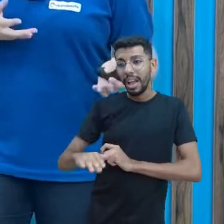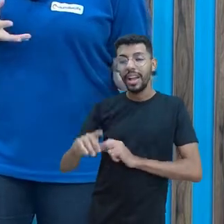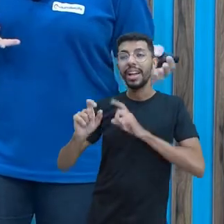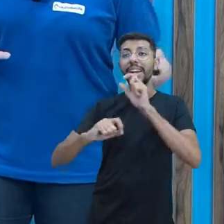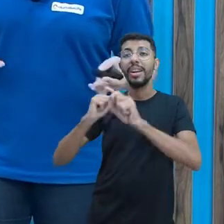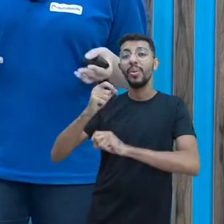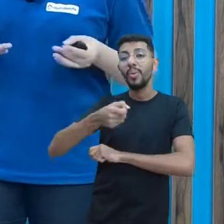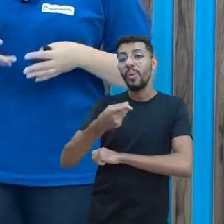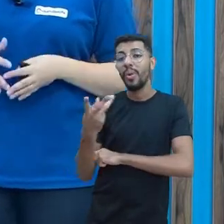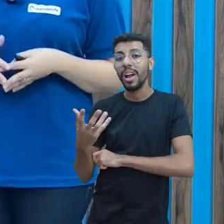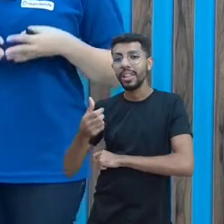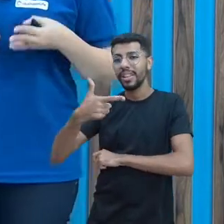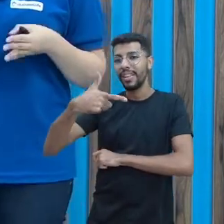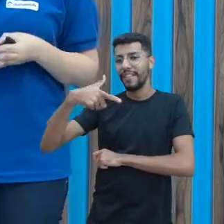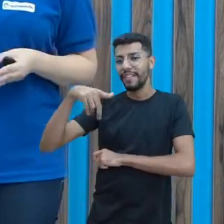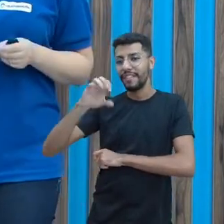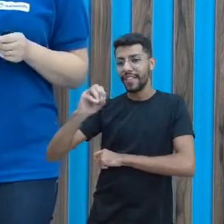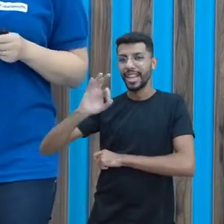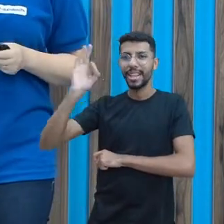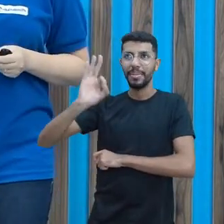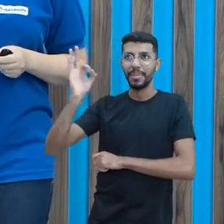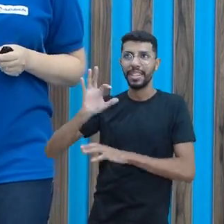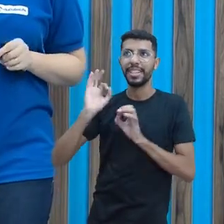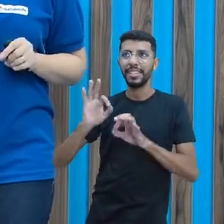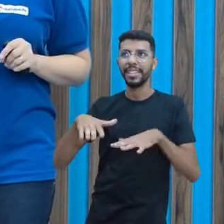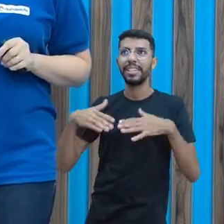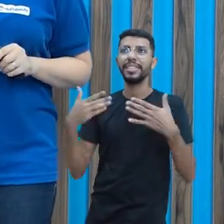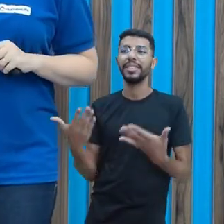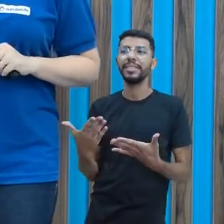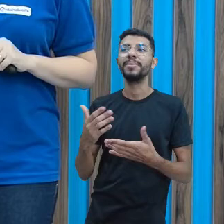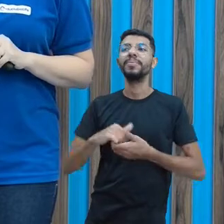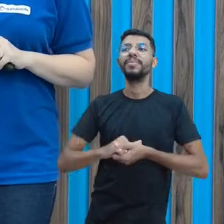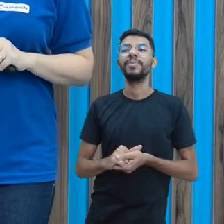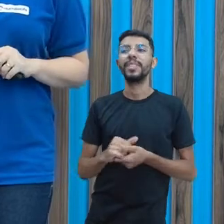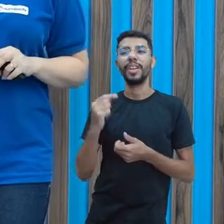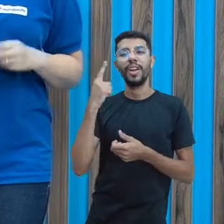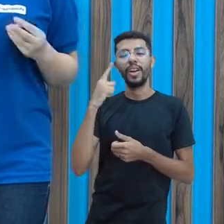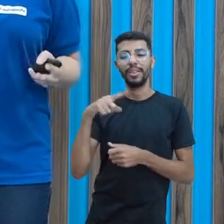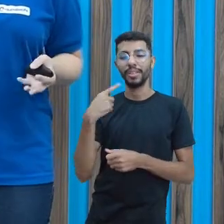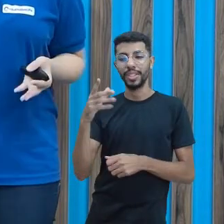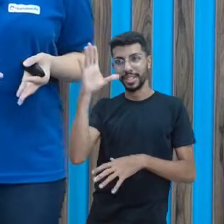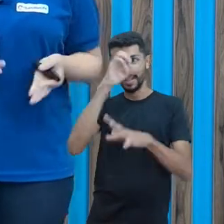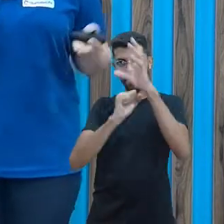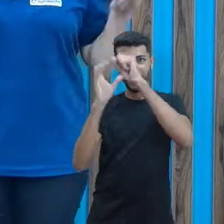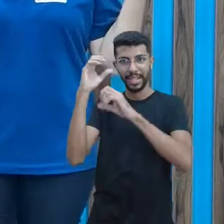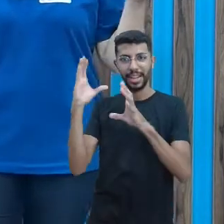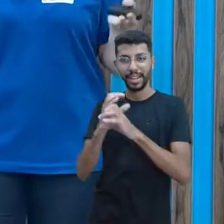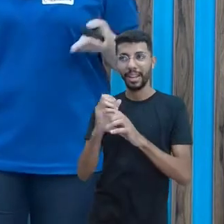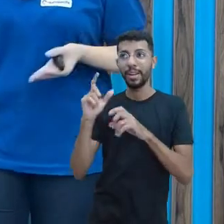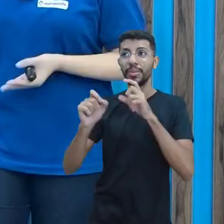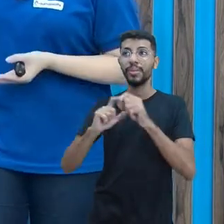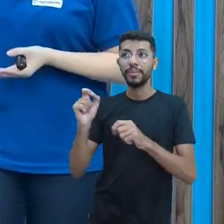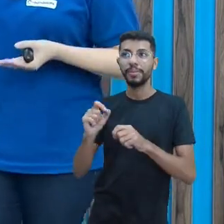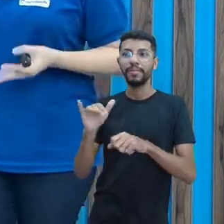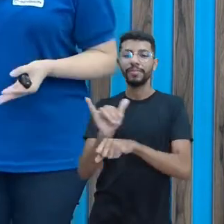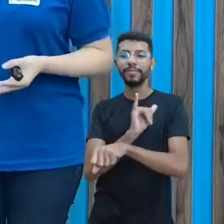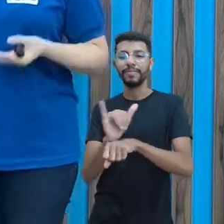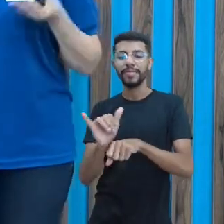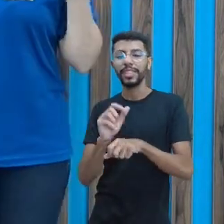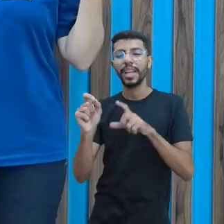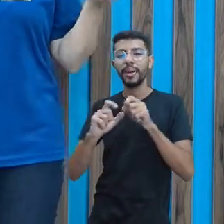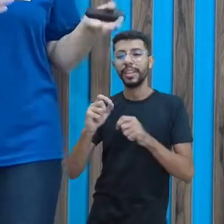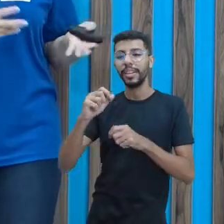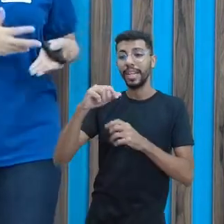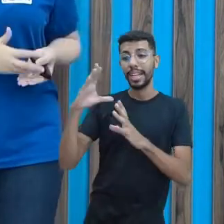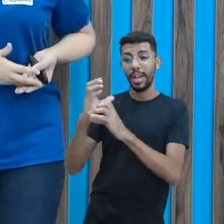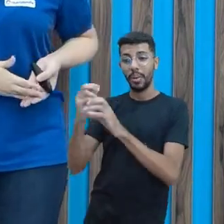poder fazer esse cálculo, um mecanismo que logo no comecinho, quando a gente está aprendendo porcentagem é feito, calcula-se o 20%